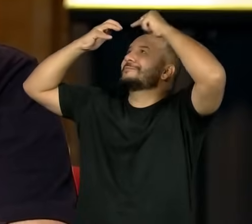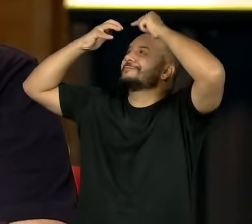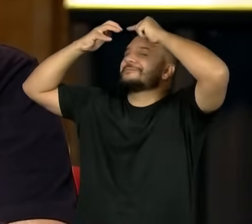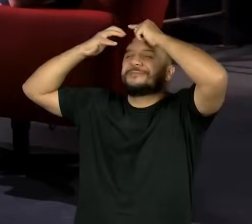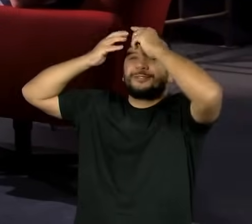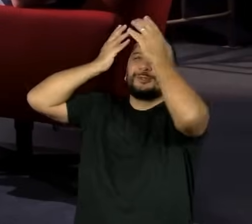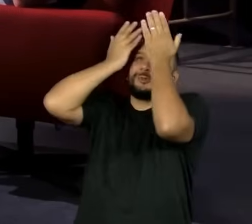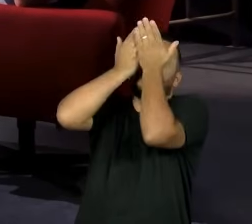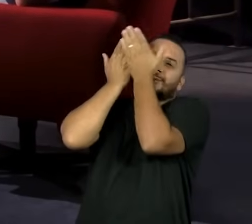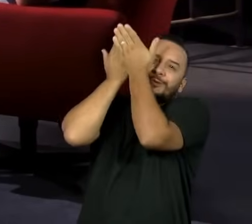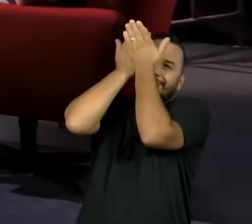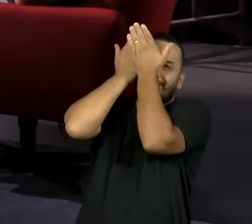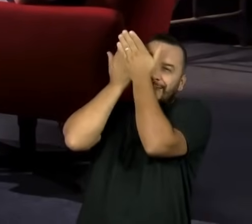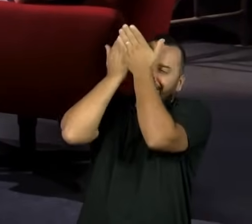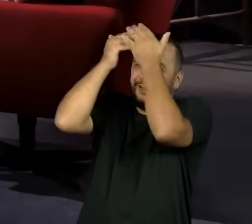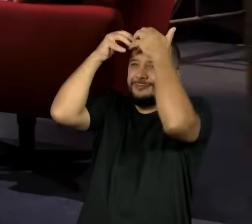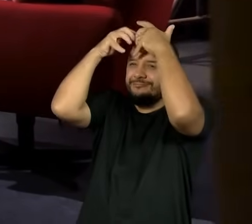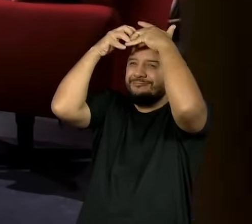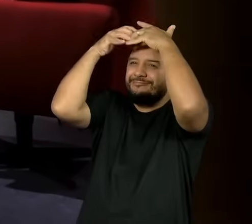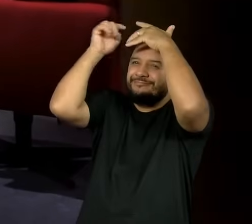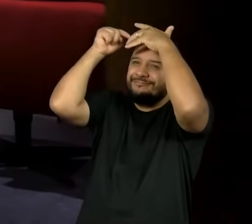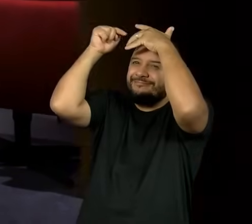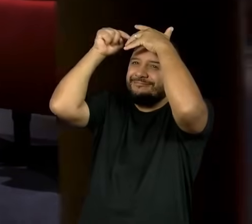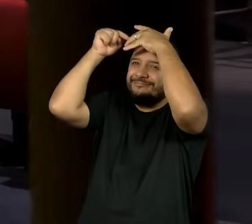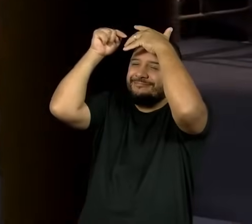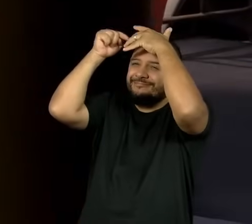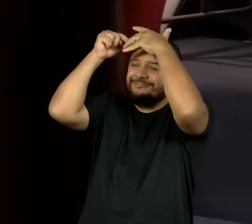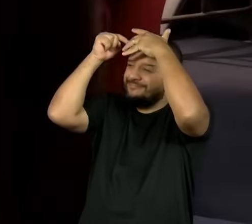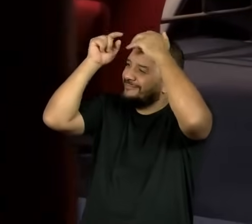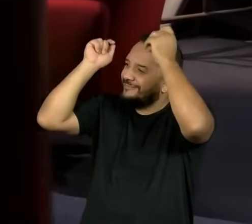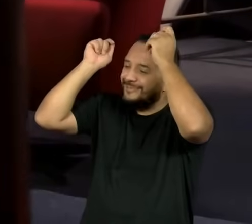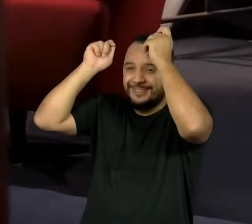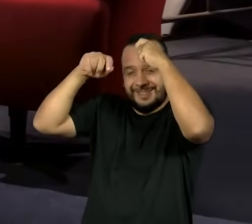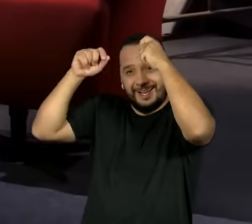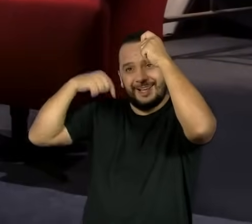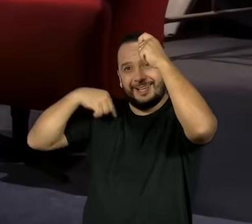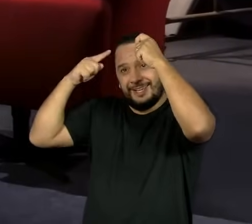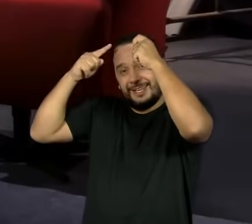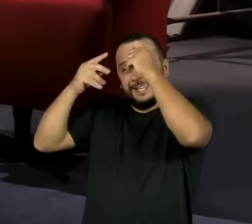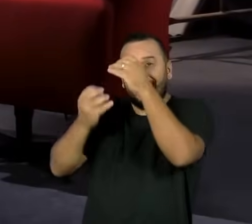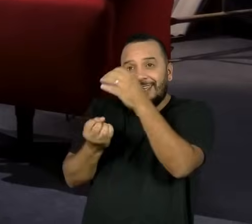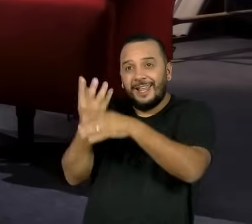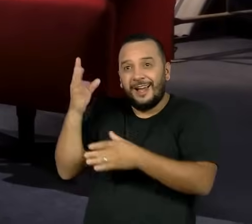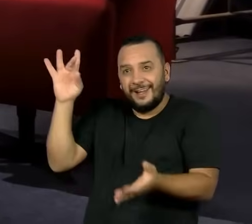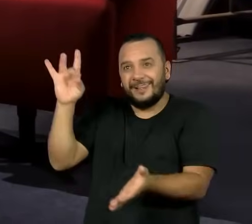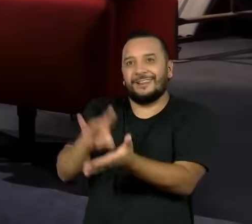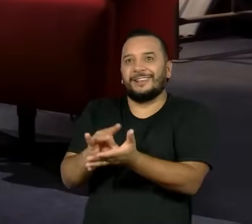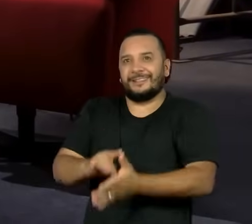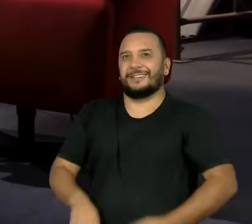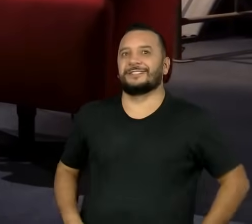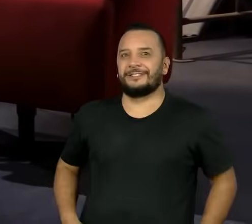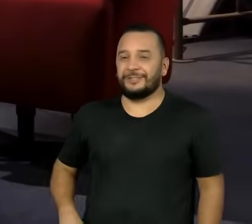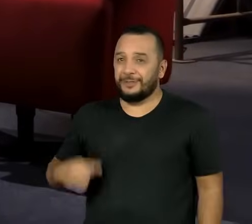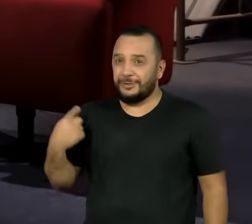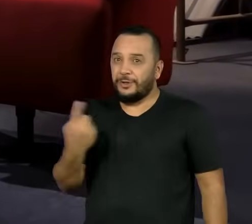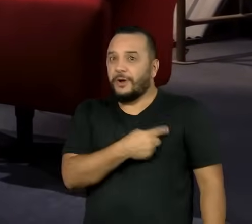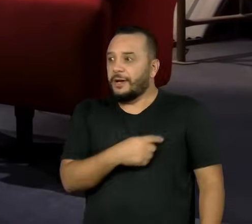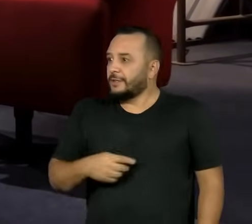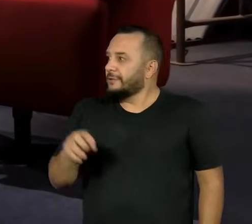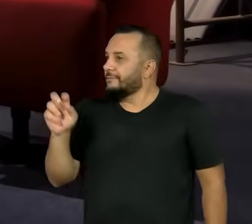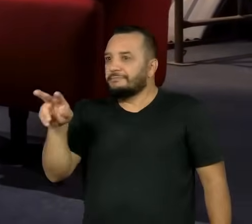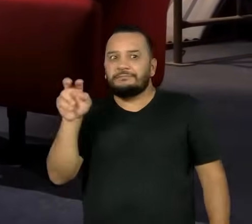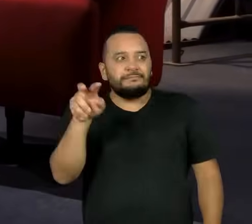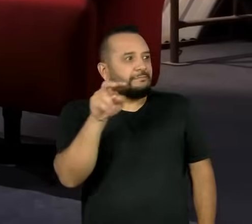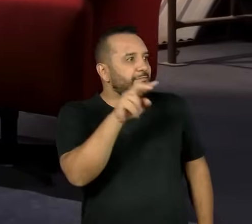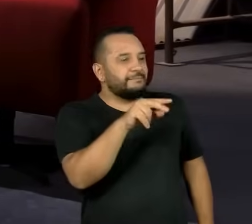cérebro, me ensinou que a realidade é construída por ele. Essa realidade que a gente vive é construída por ele. E